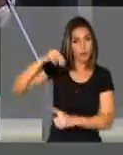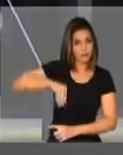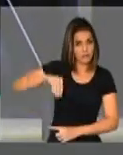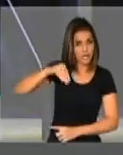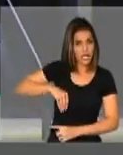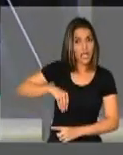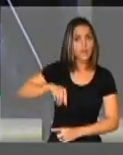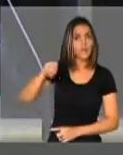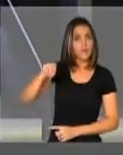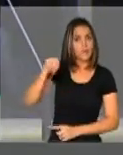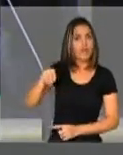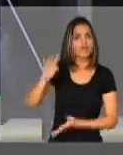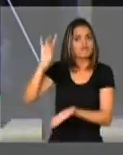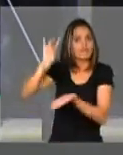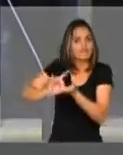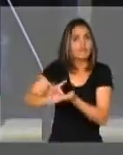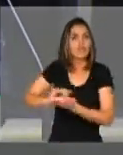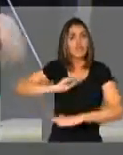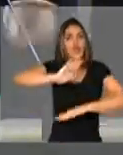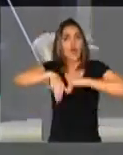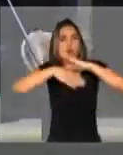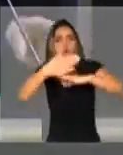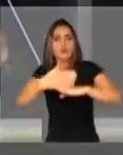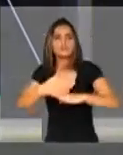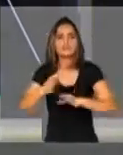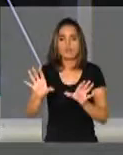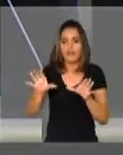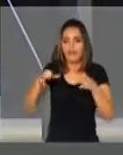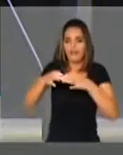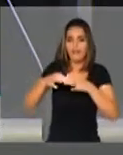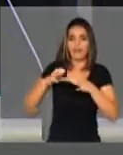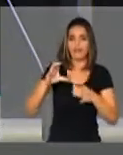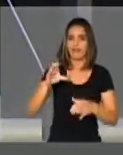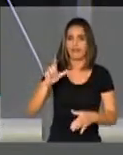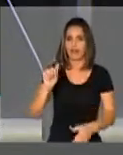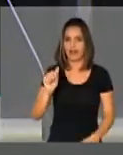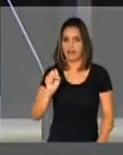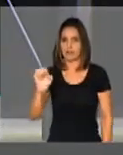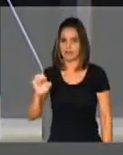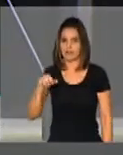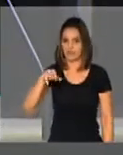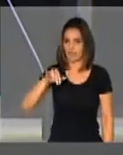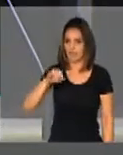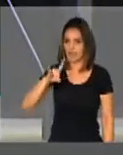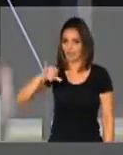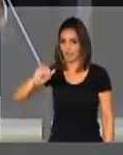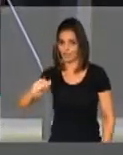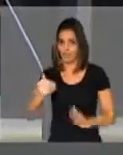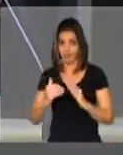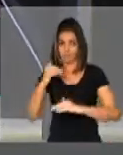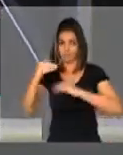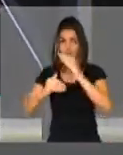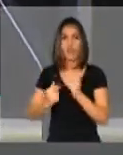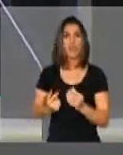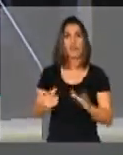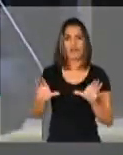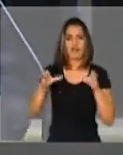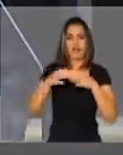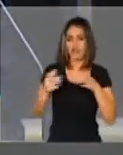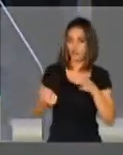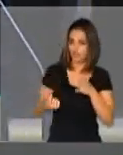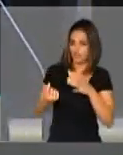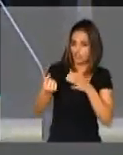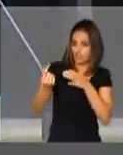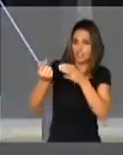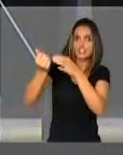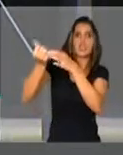mínimo é uma política de construção de uma classe média nesse país. É uma política que leva recursos